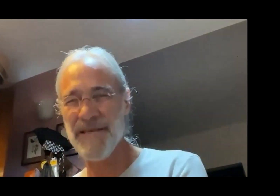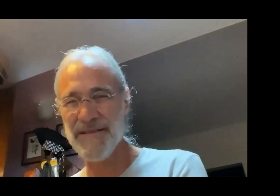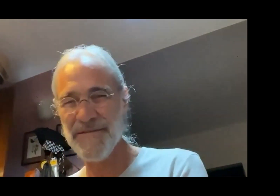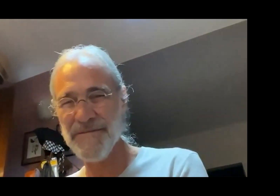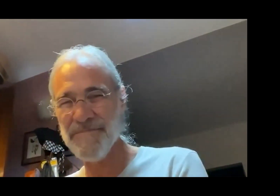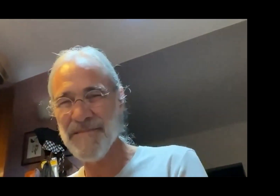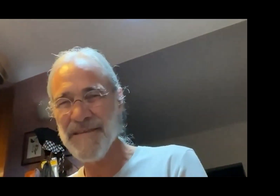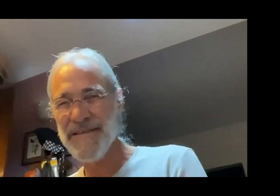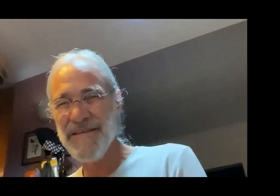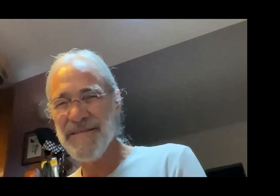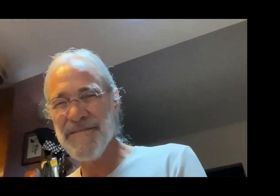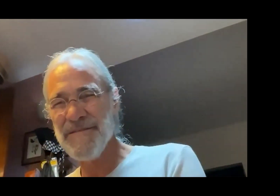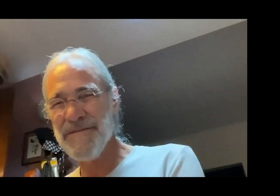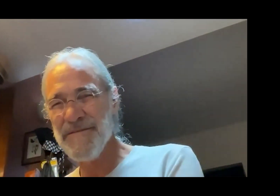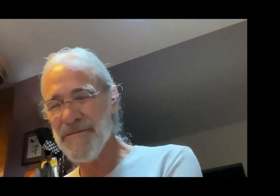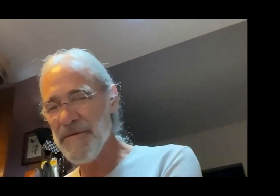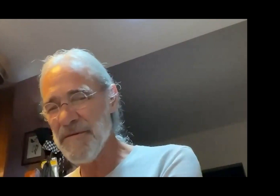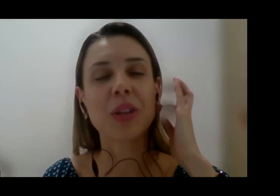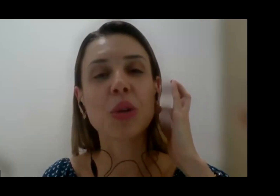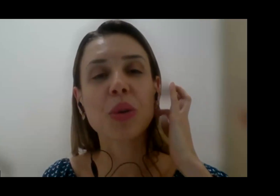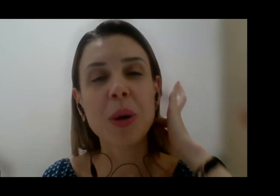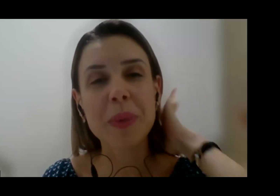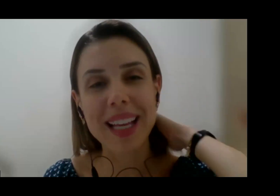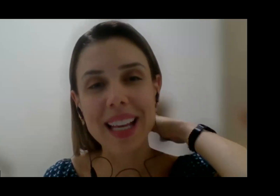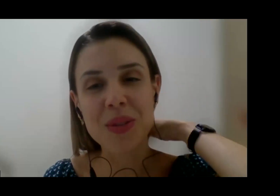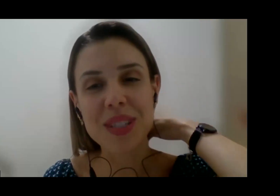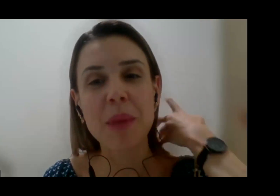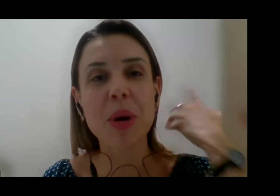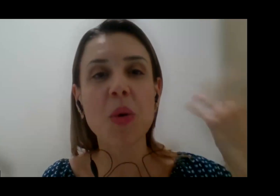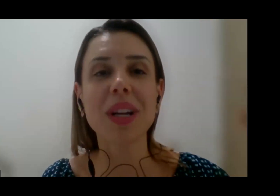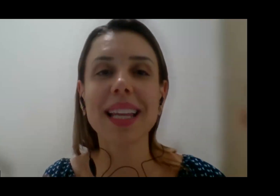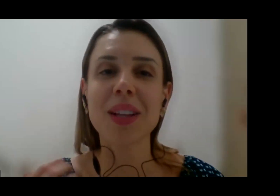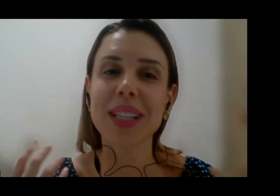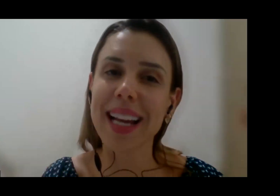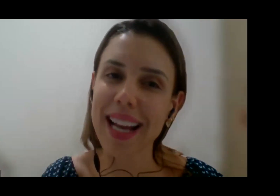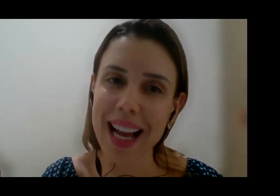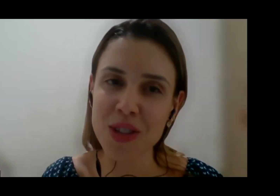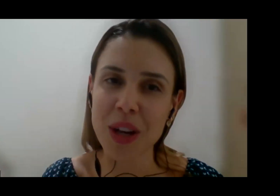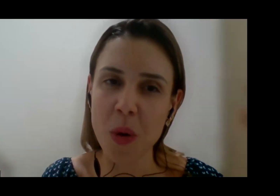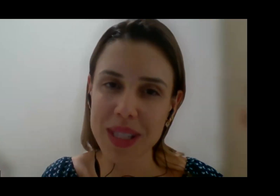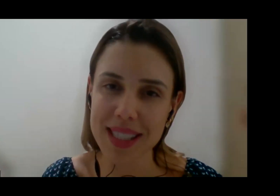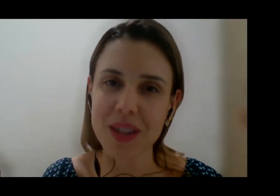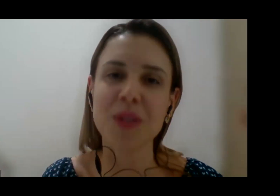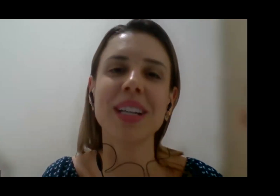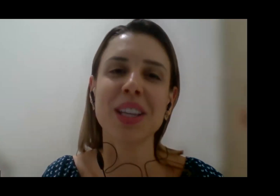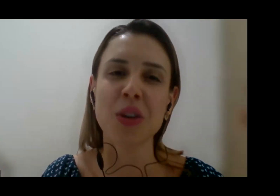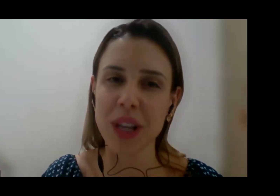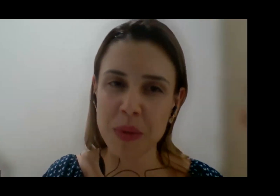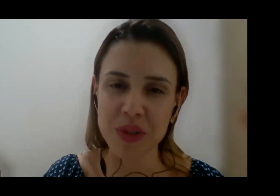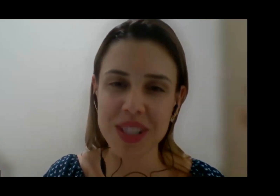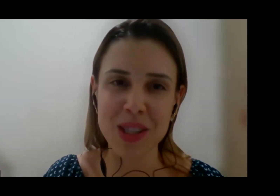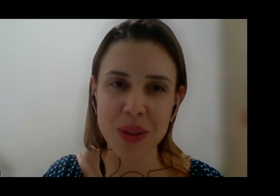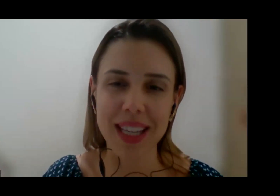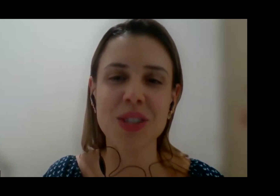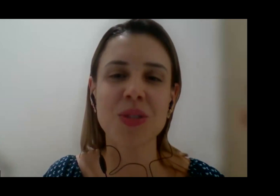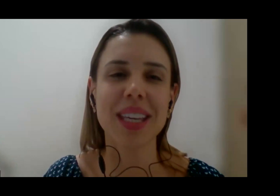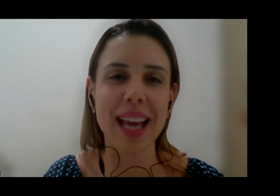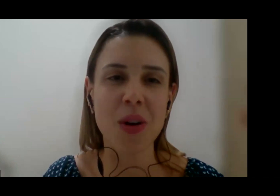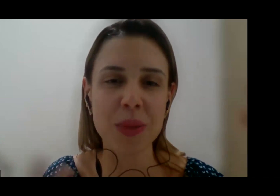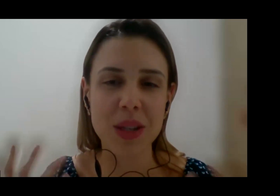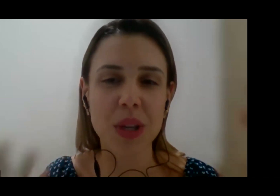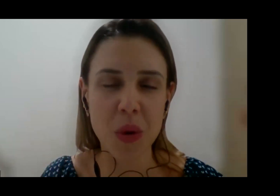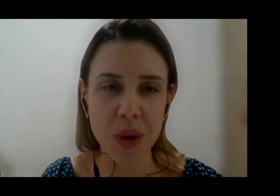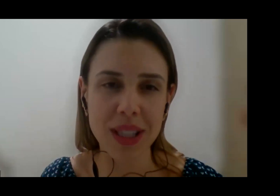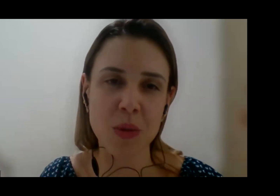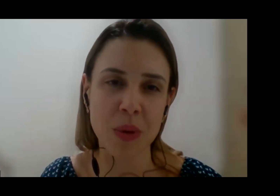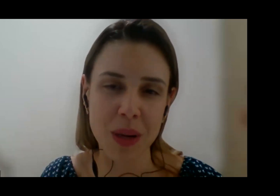e parabéns, viu? Muito bom. Doutor Rui, para quem não sabe, é o coordenador da CAD, da comissão que eu falei para vocês no início, que é